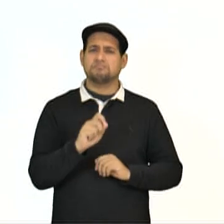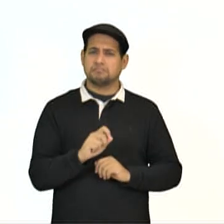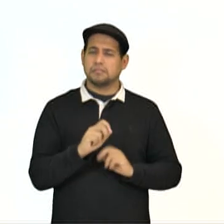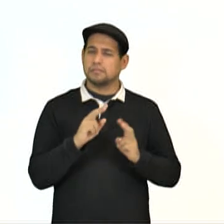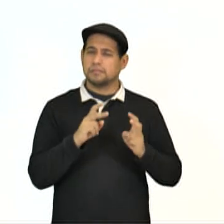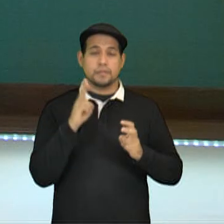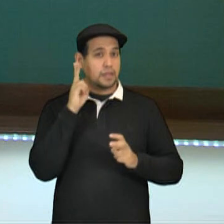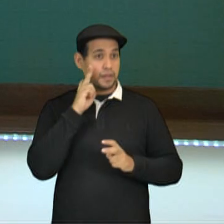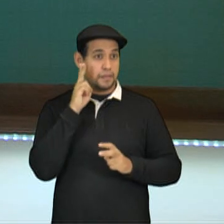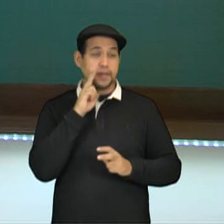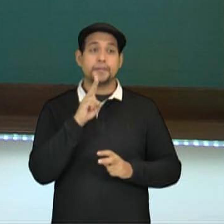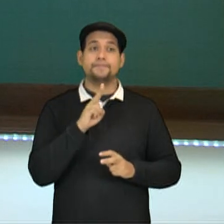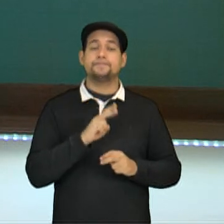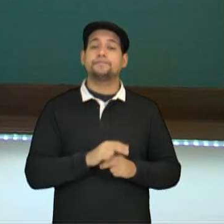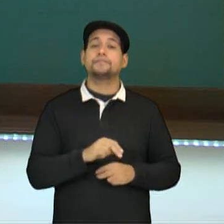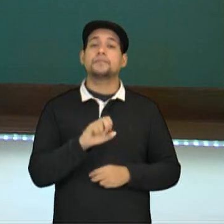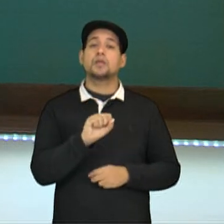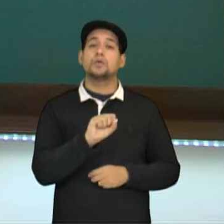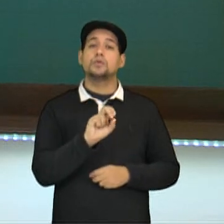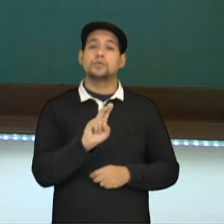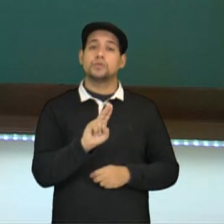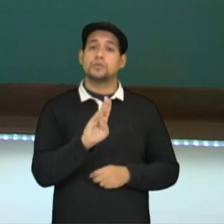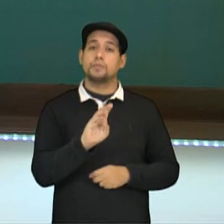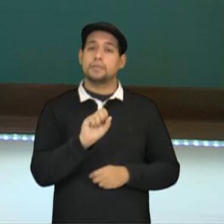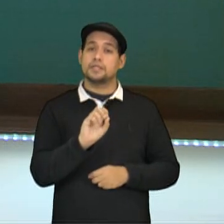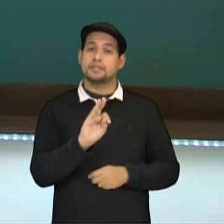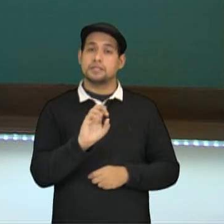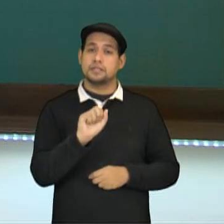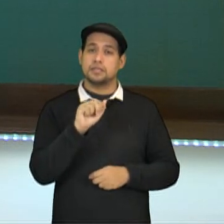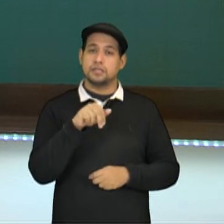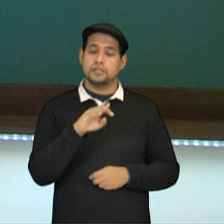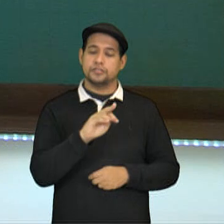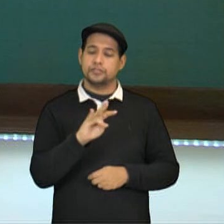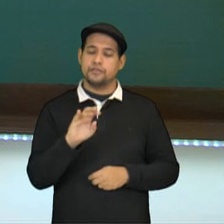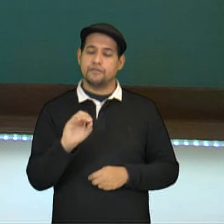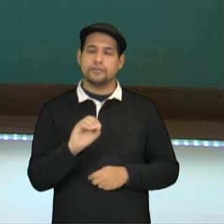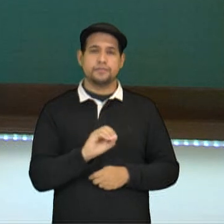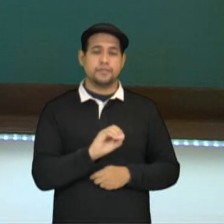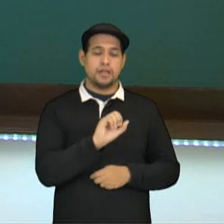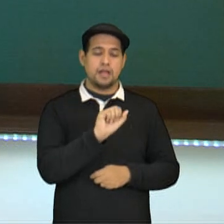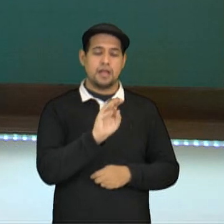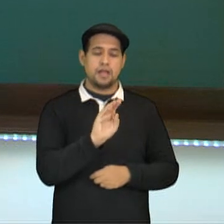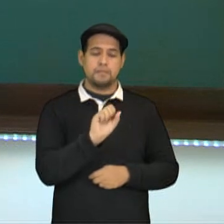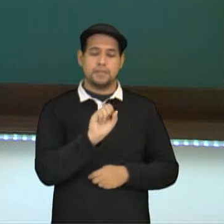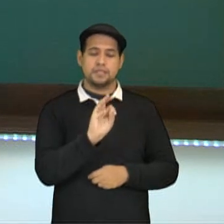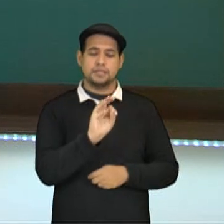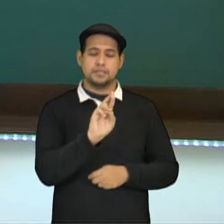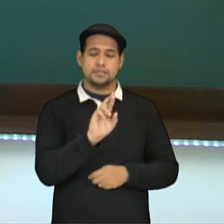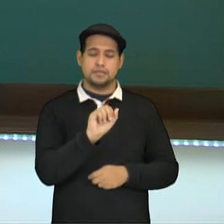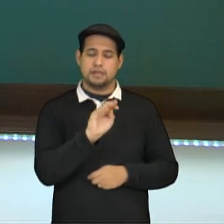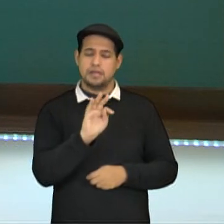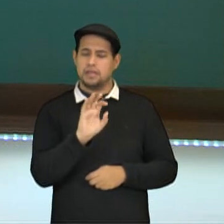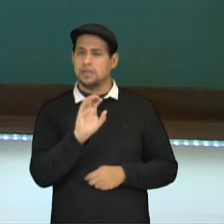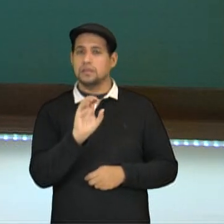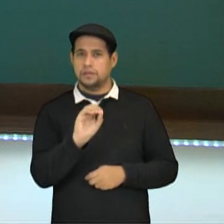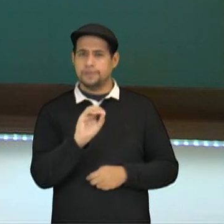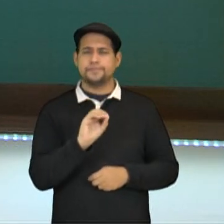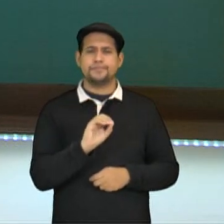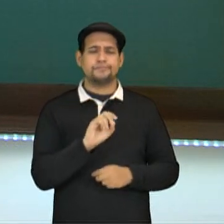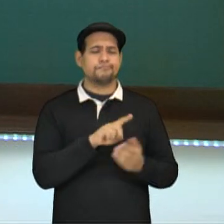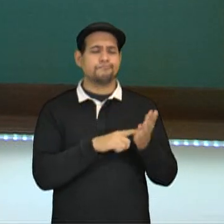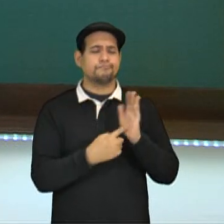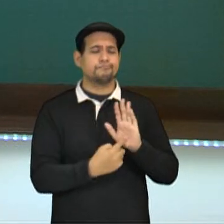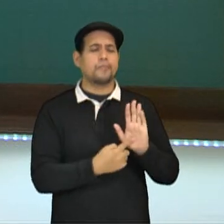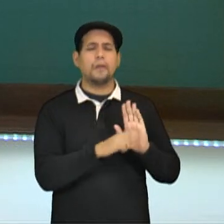Vamos relembrar aqui. Substantivo abstrato é a classe de palavras, o substantivo é a classe de palavras que dá